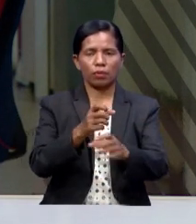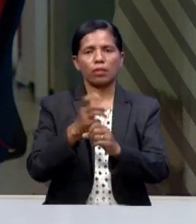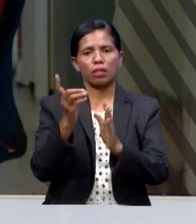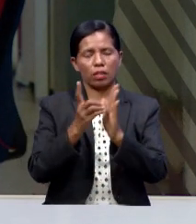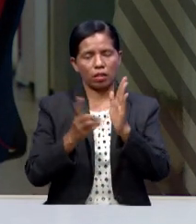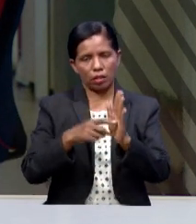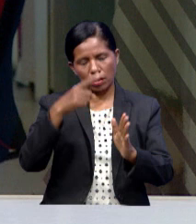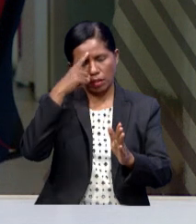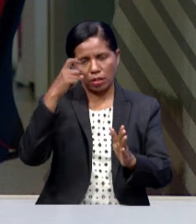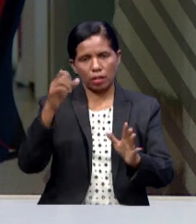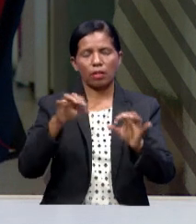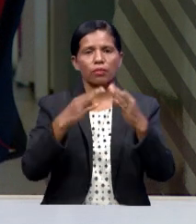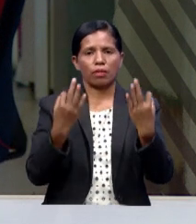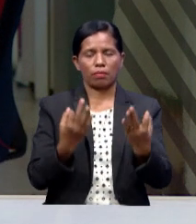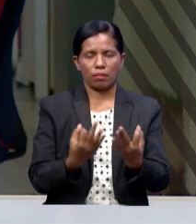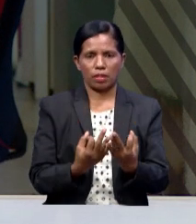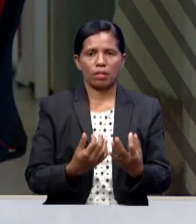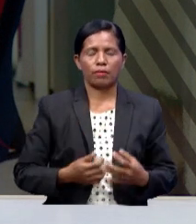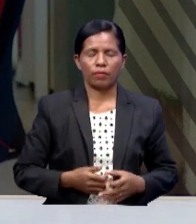considera familiarismo.